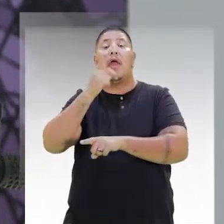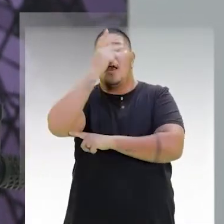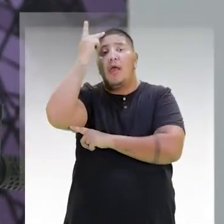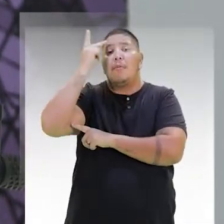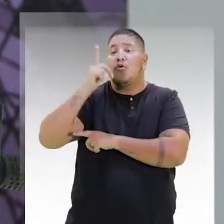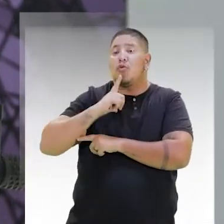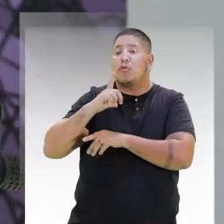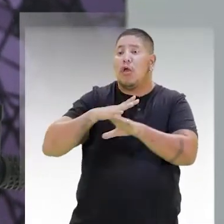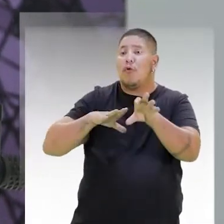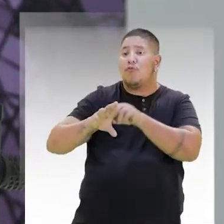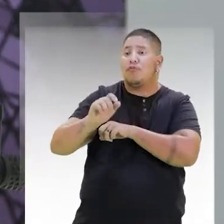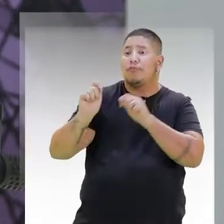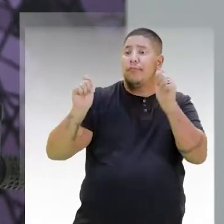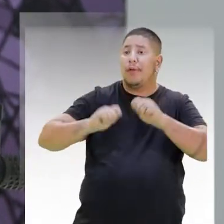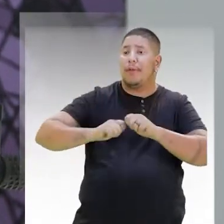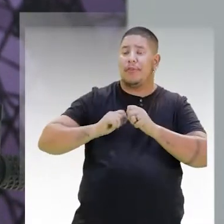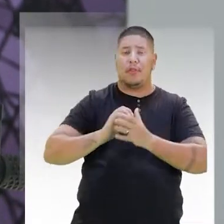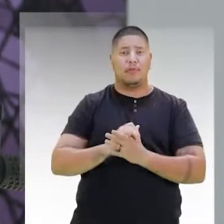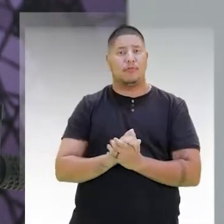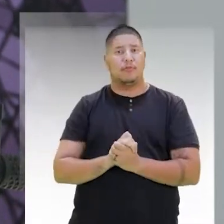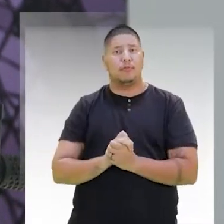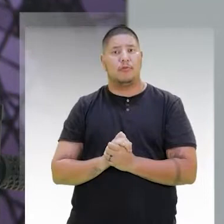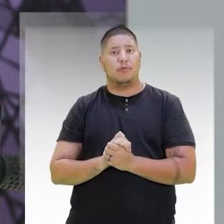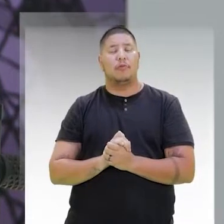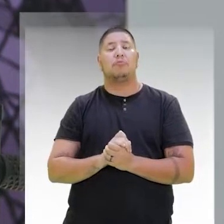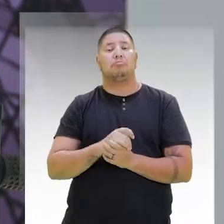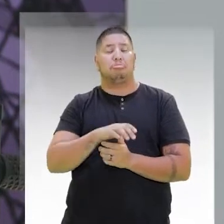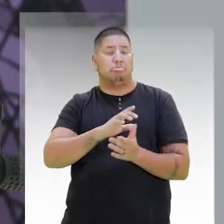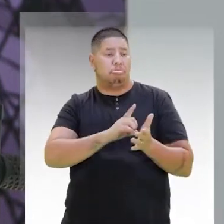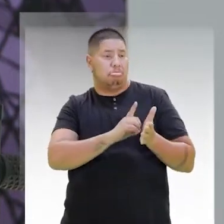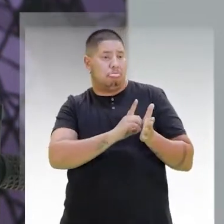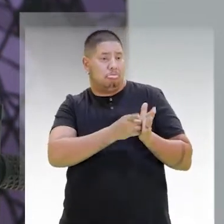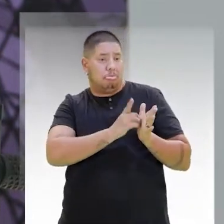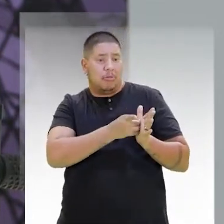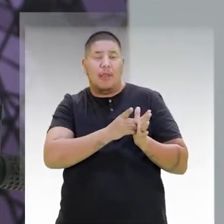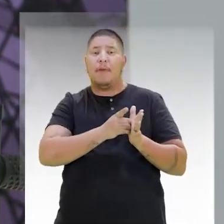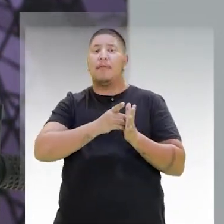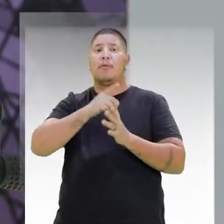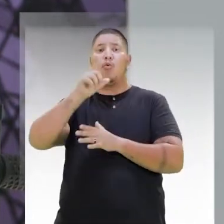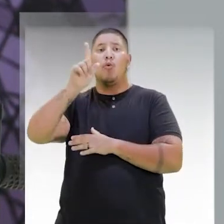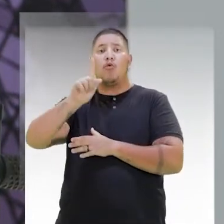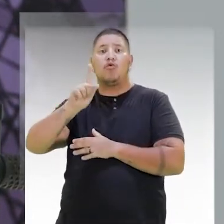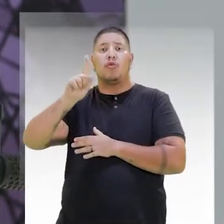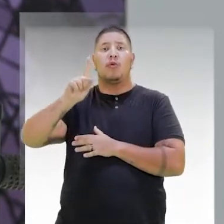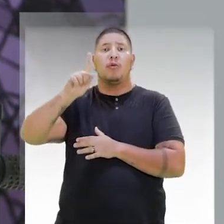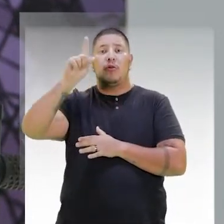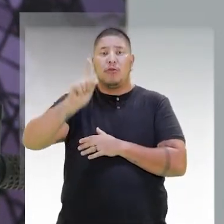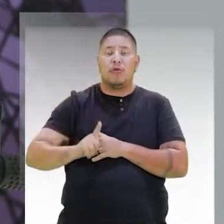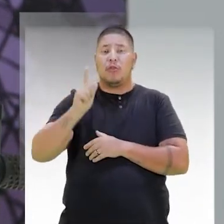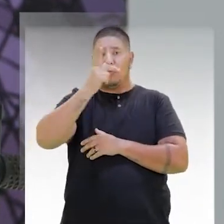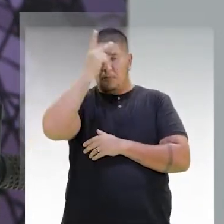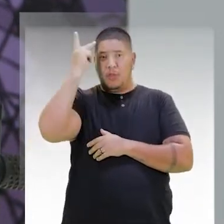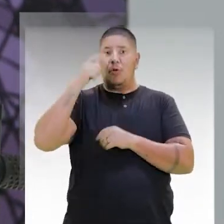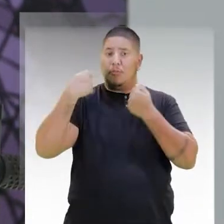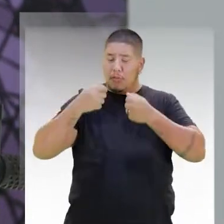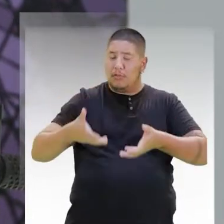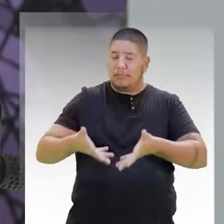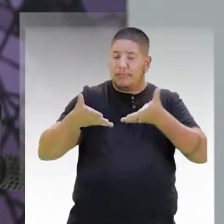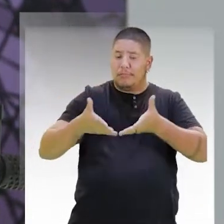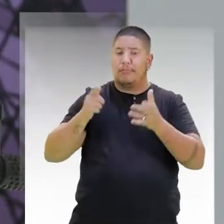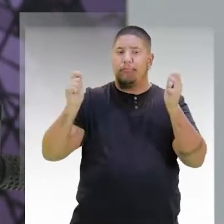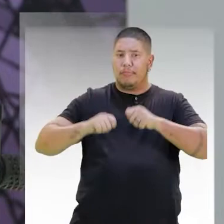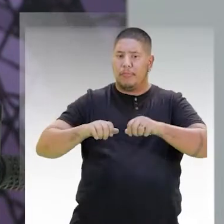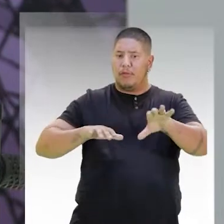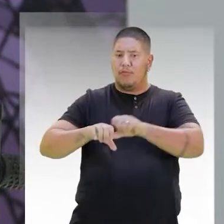se capacitem para fazer isso. Então, os departamentos de gestão de pessoas precisam prover também a capacitação para